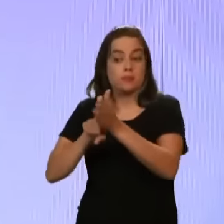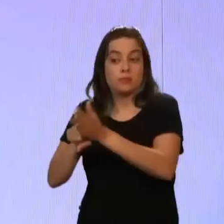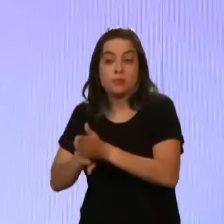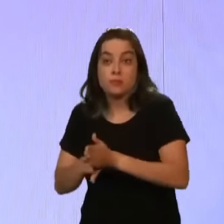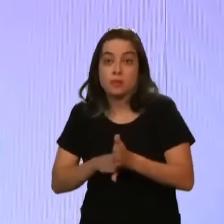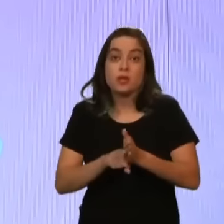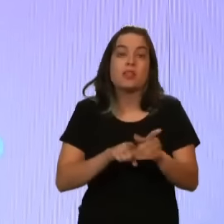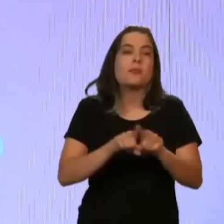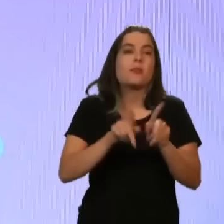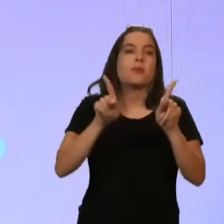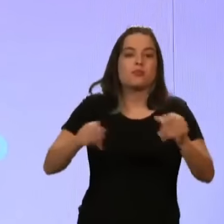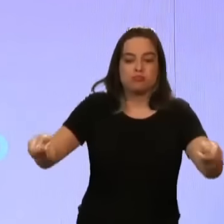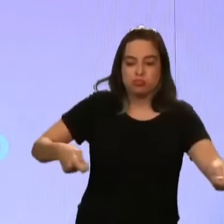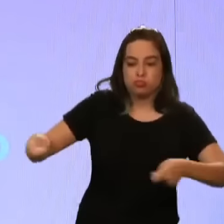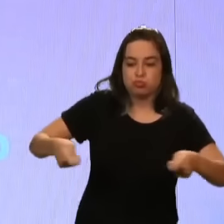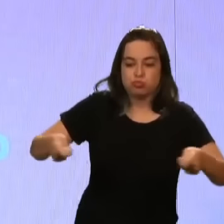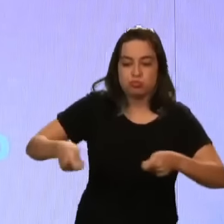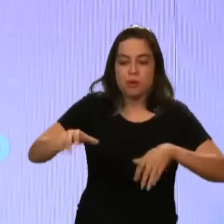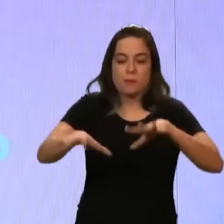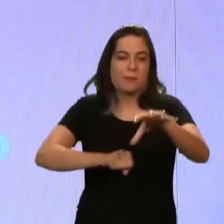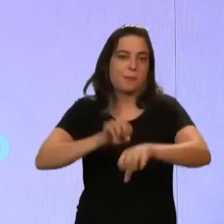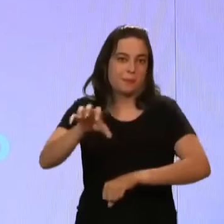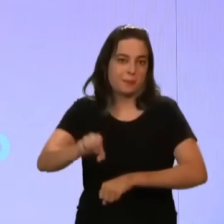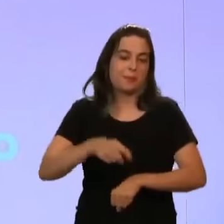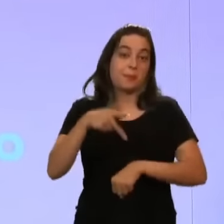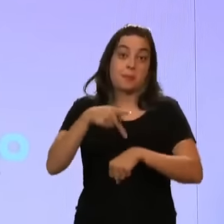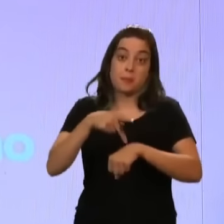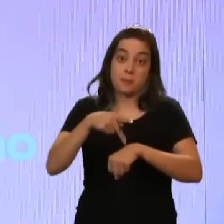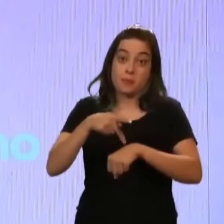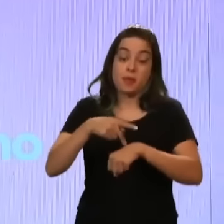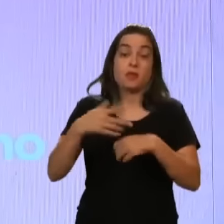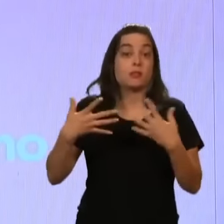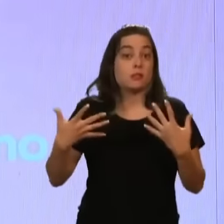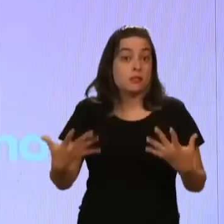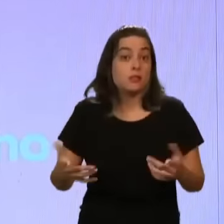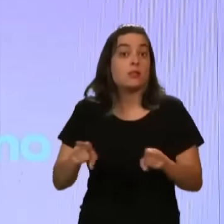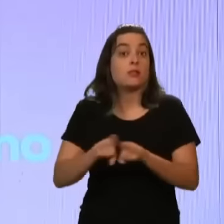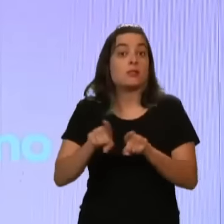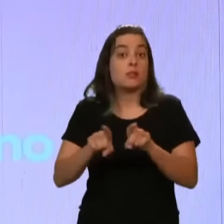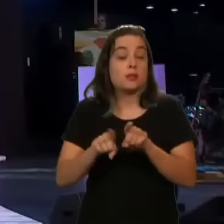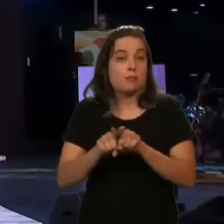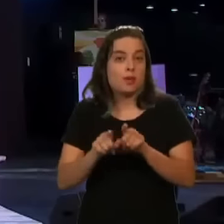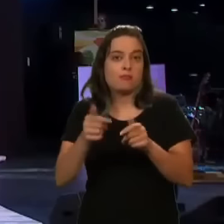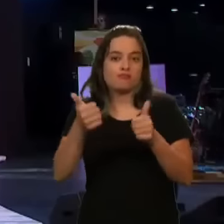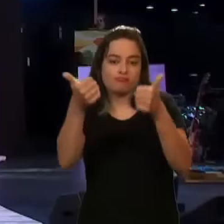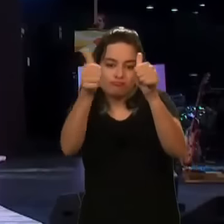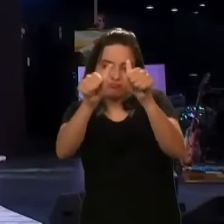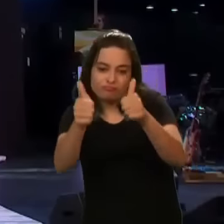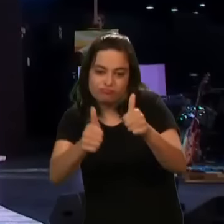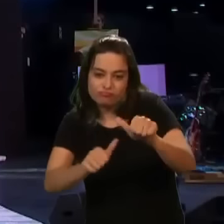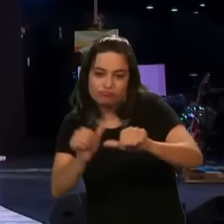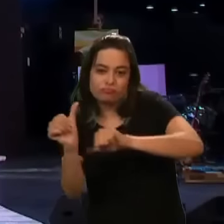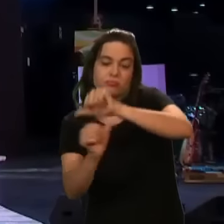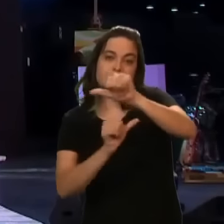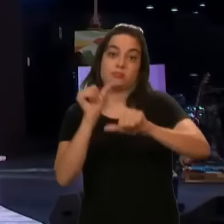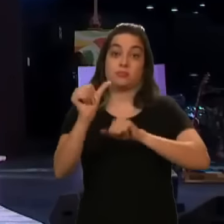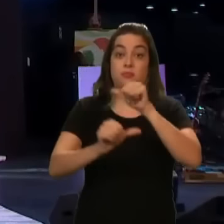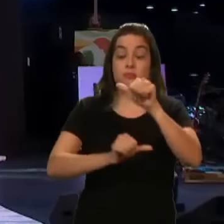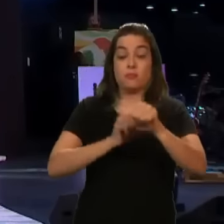os garimpeiros que extraem as gemas da jazida. E também são os lapidários. Então, eles são os gemólogos,